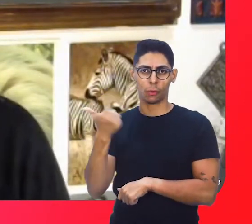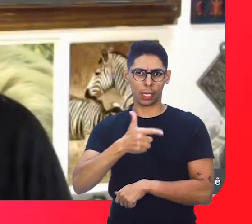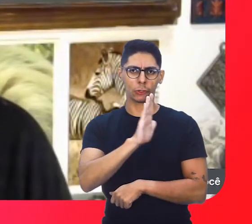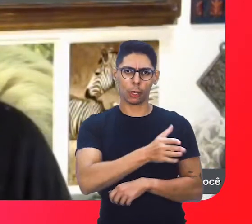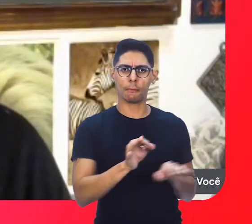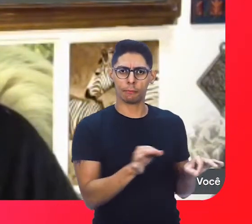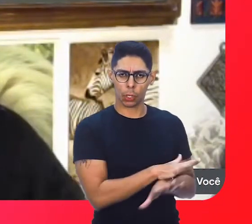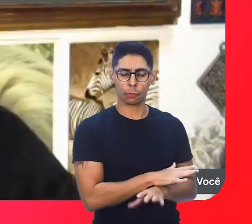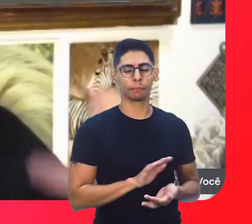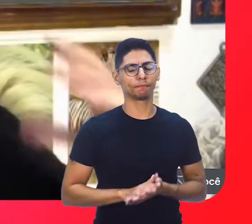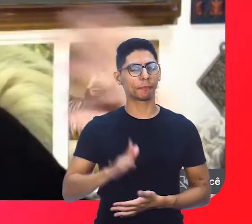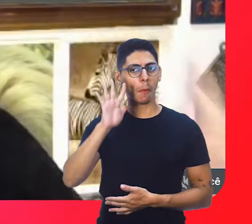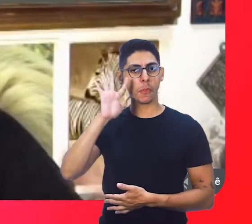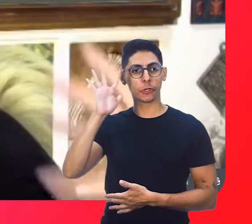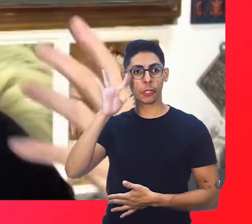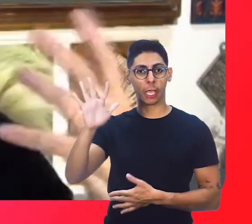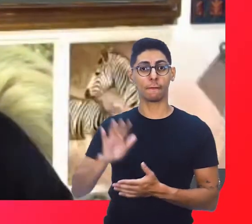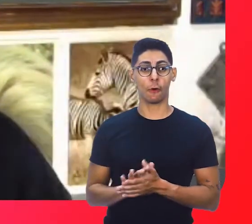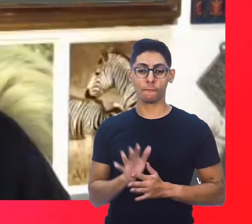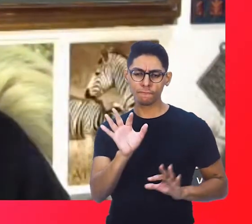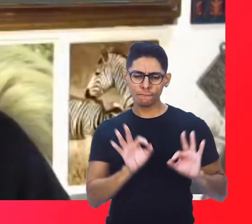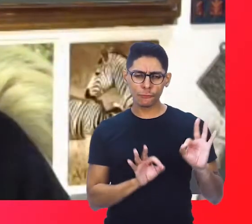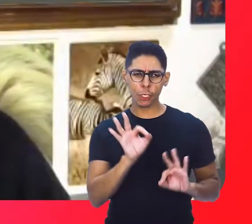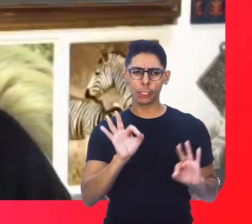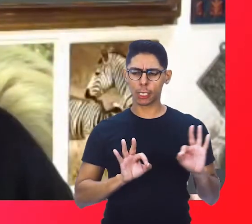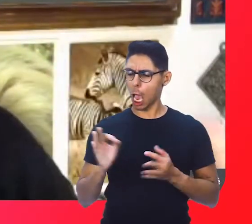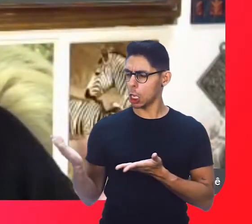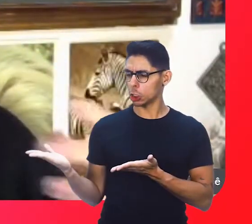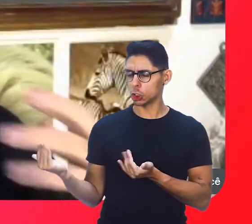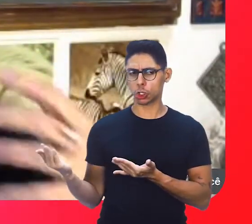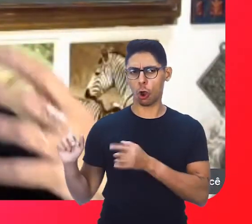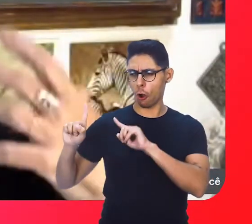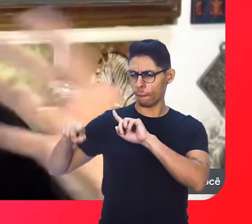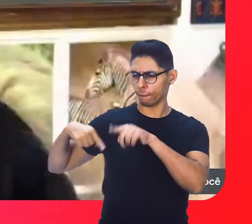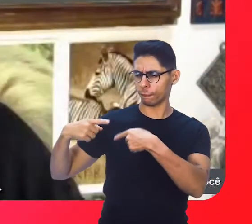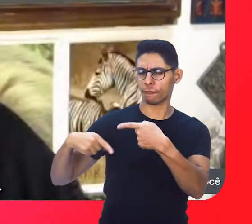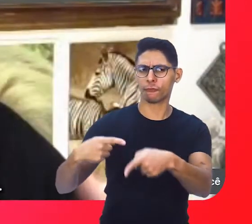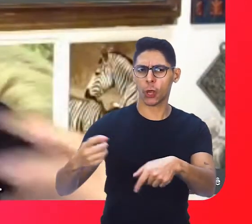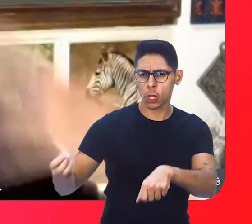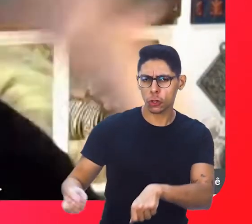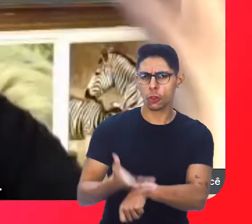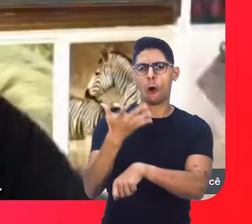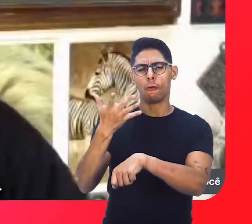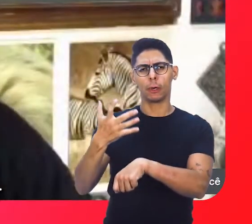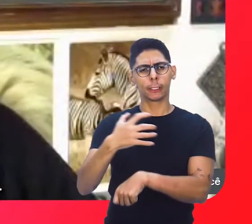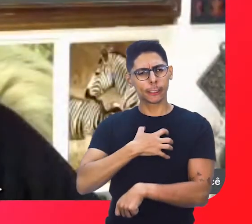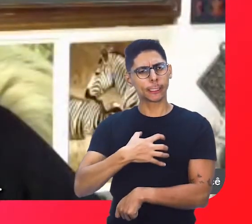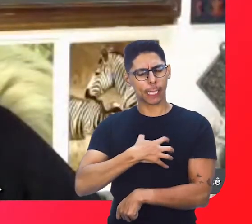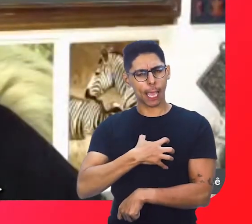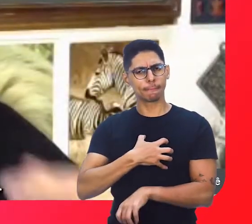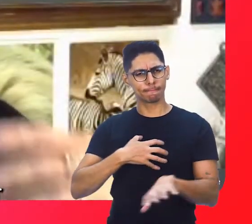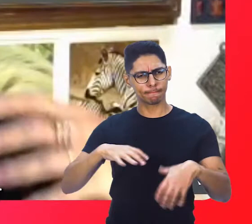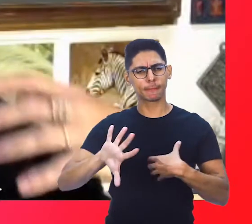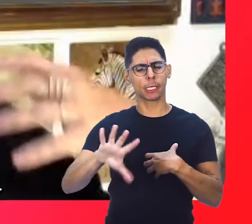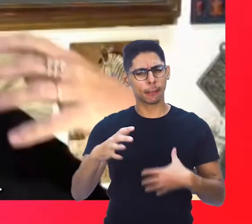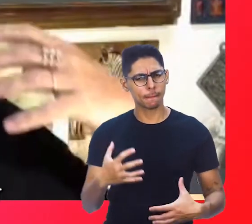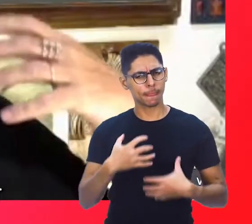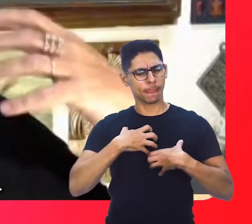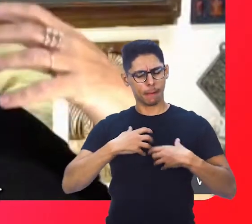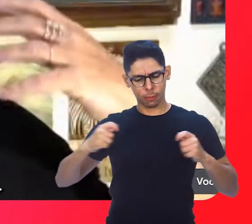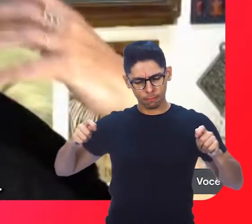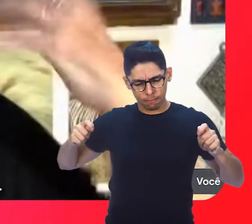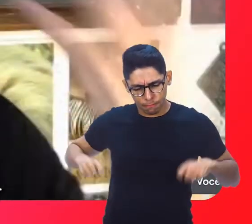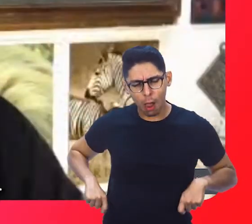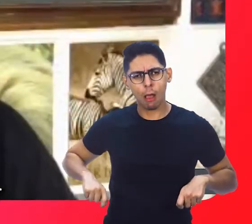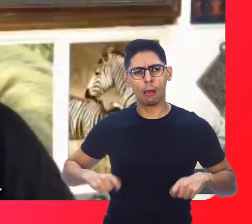sei, vou criar uma geração de jovens com essa mentalidade, esse fogo pela inclusão, essa